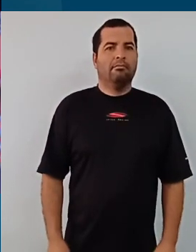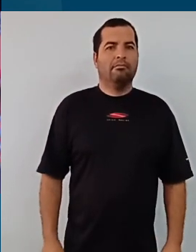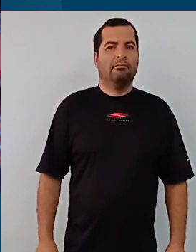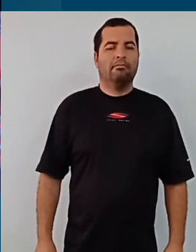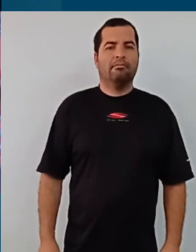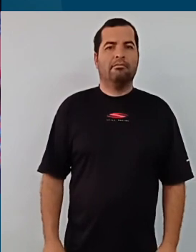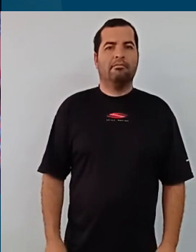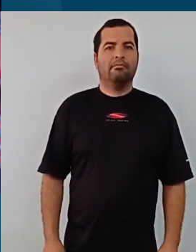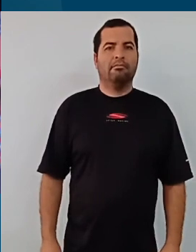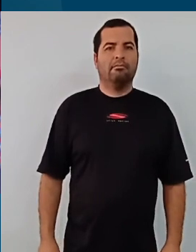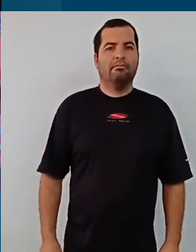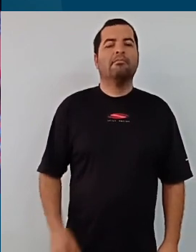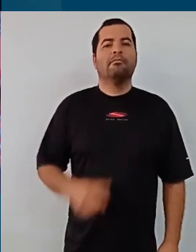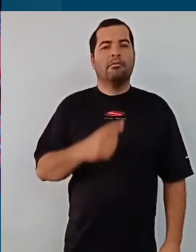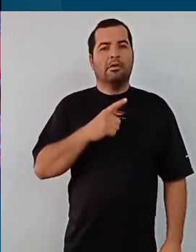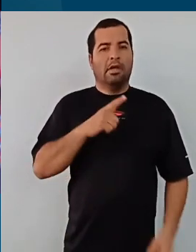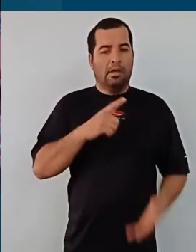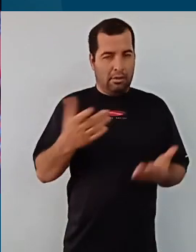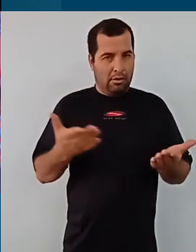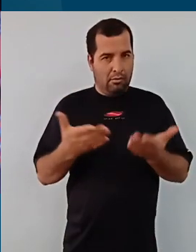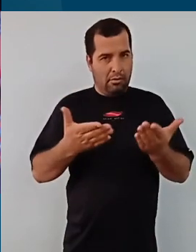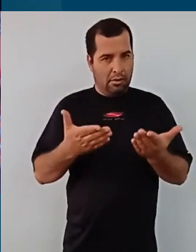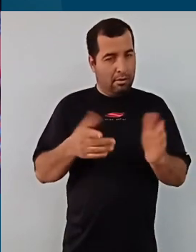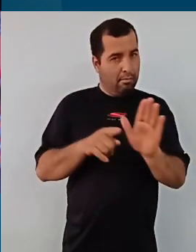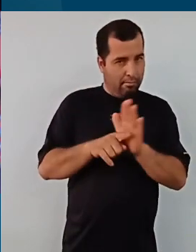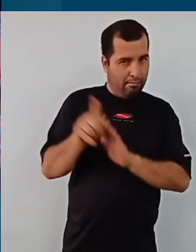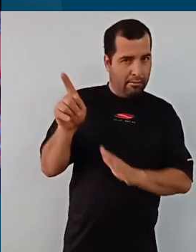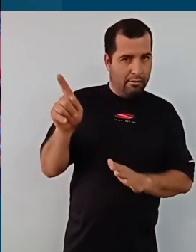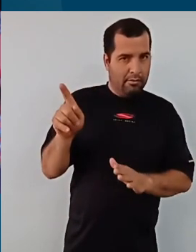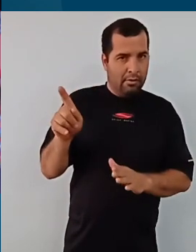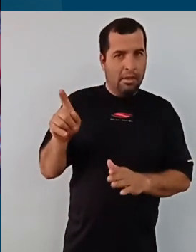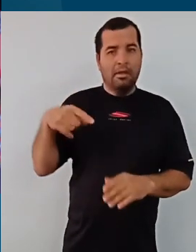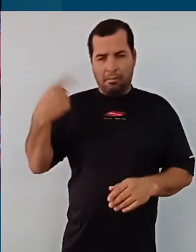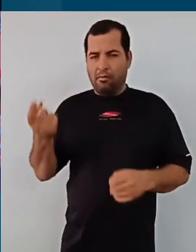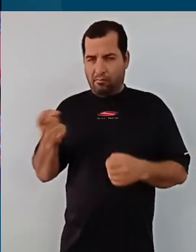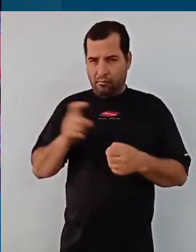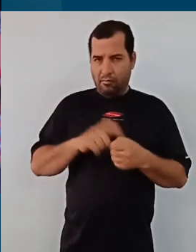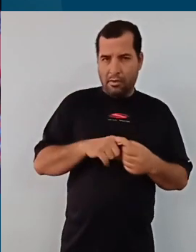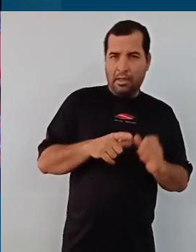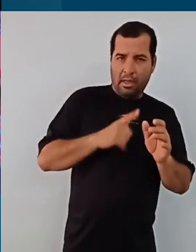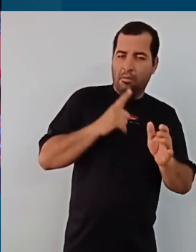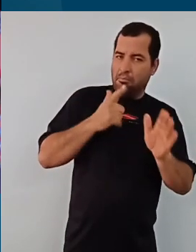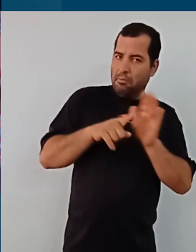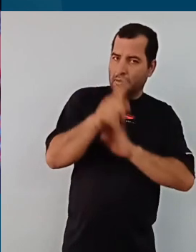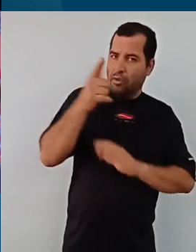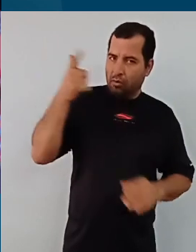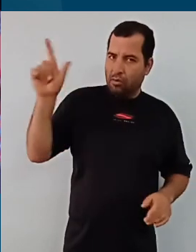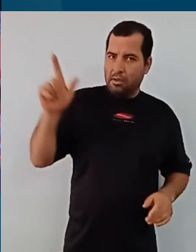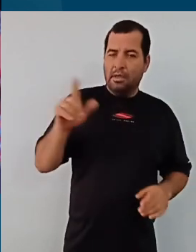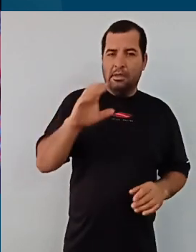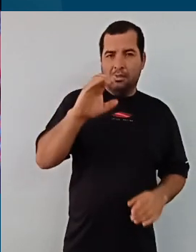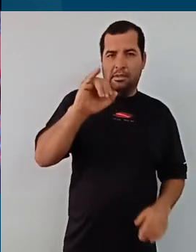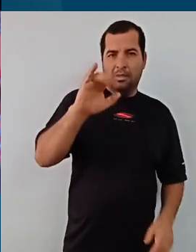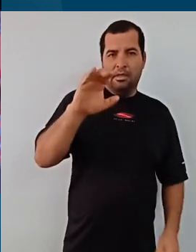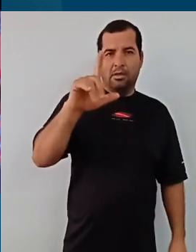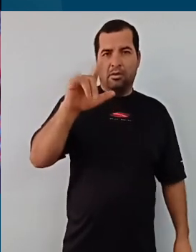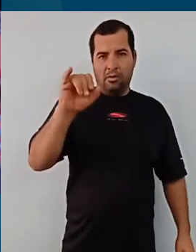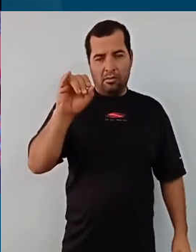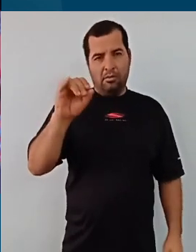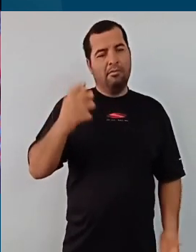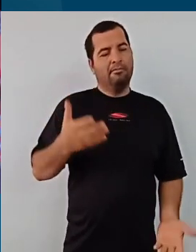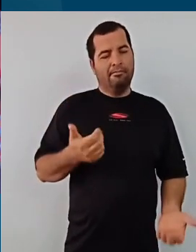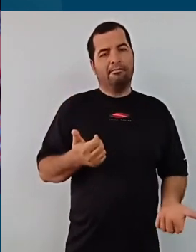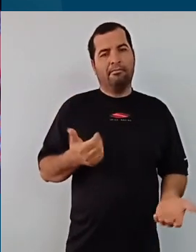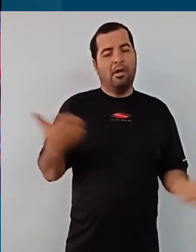Muito bem. Aqui a gente vai entrar numa questão, depois eu vou voltar, que tem uma pergunta sobre ciclo que eu achei bem importante, mas